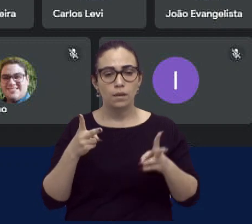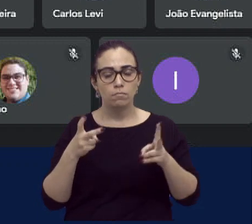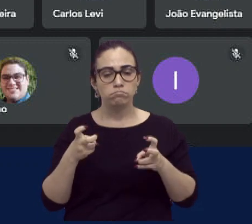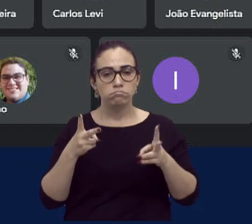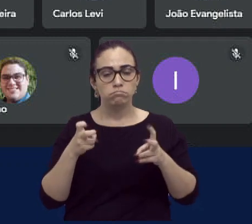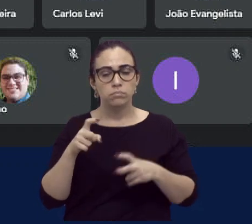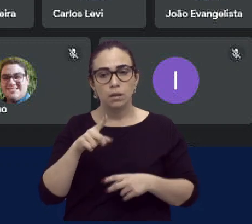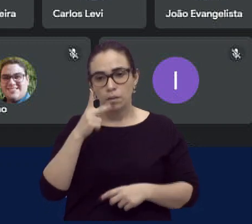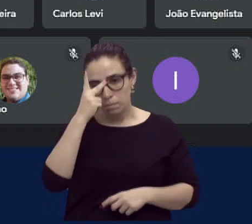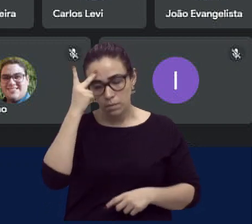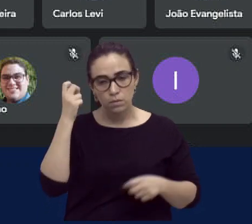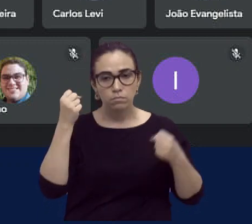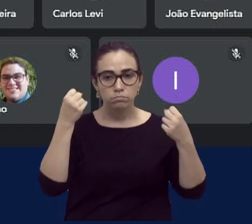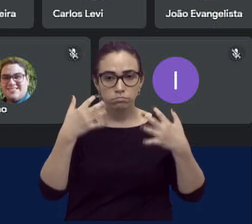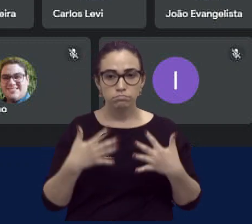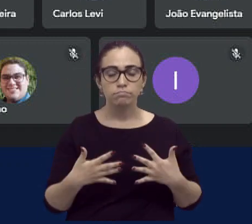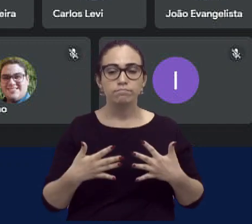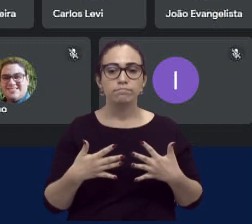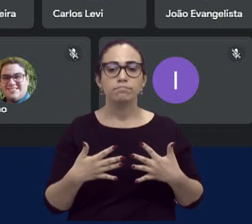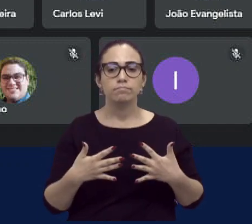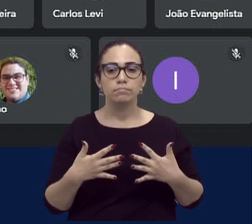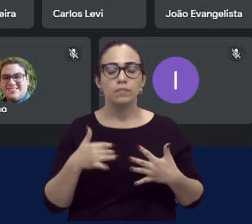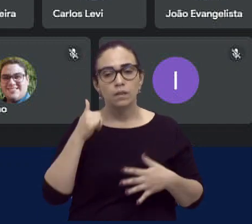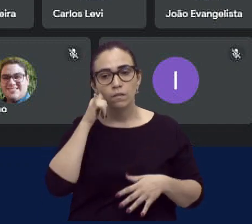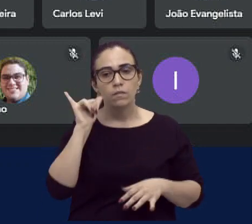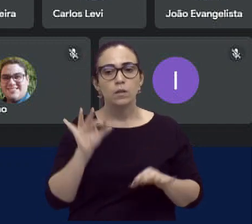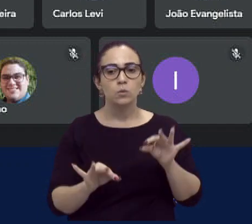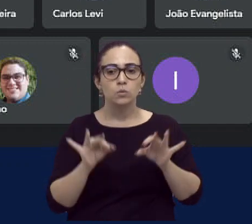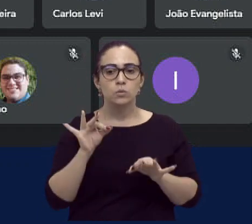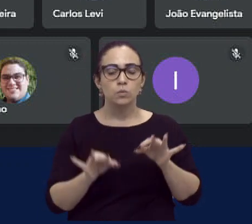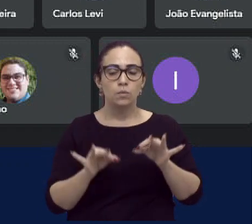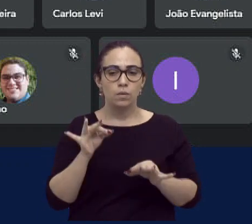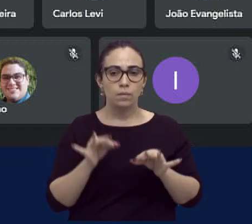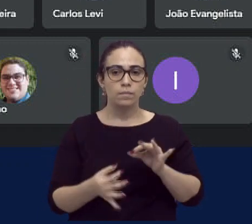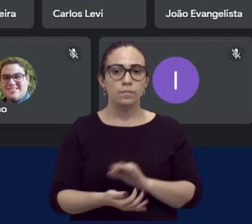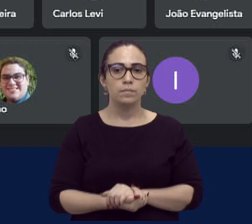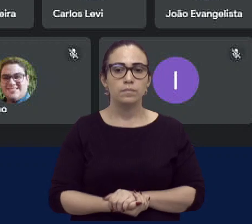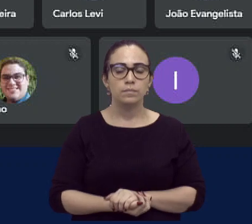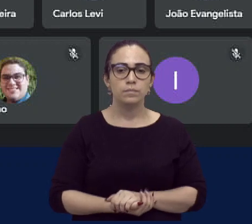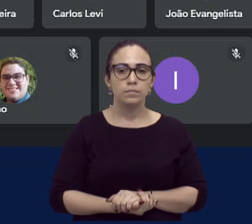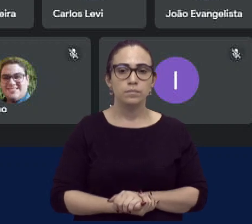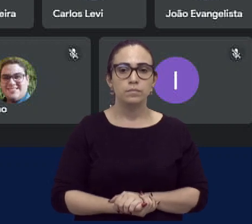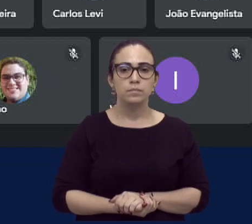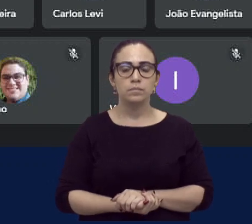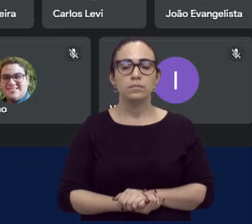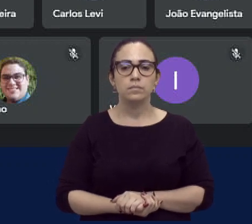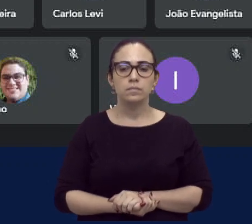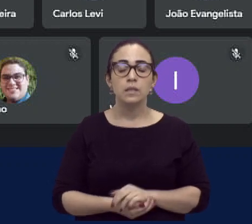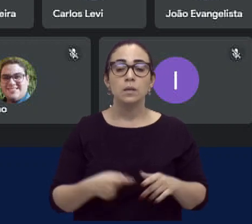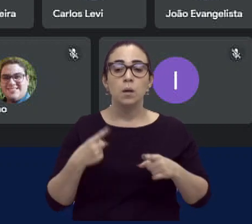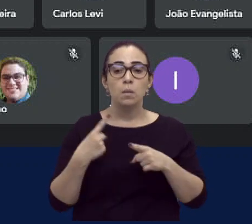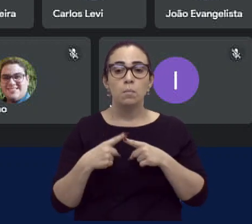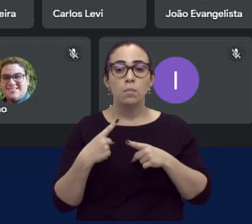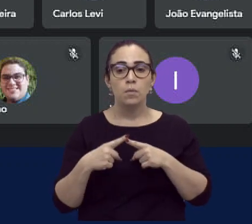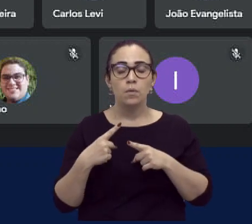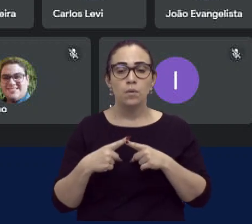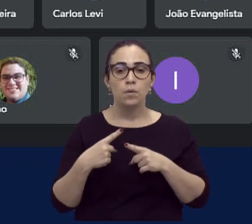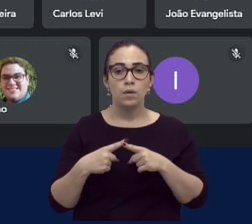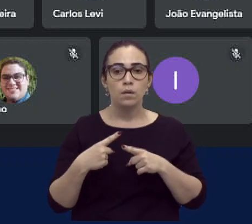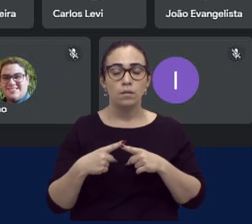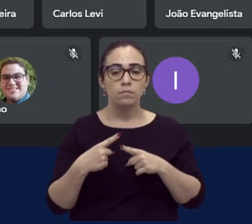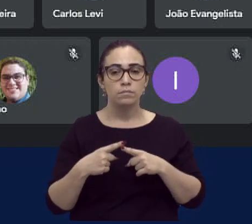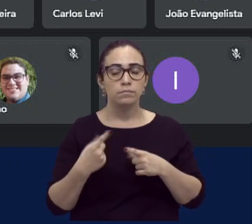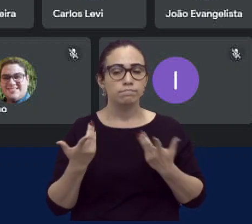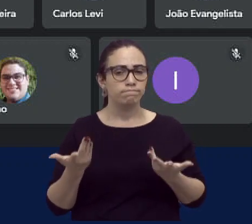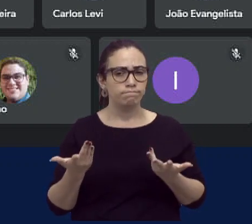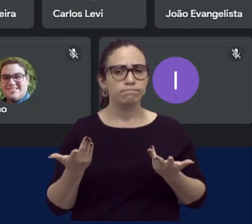o que a pessoa diz sem julgar o que ela está trazendo para mim. Porque,